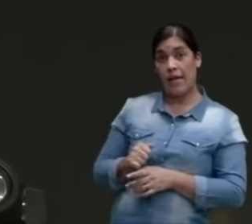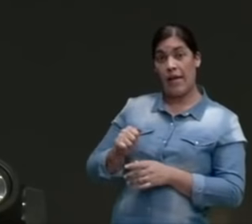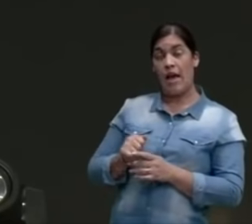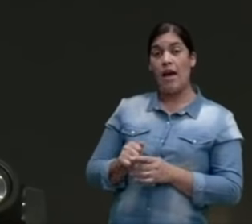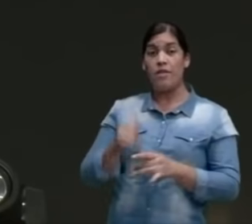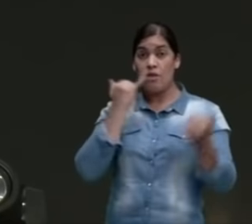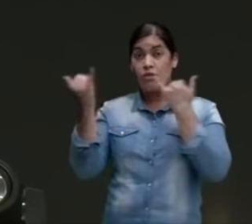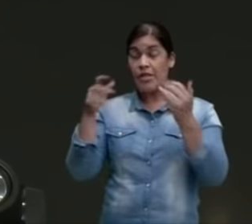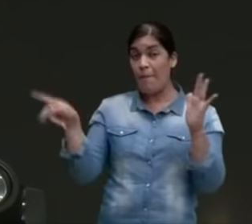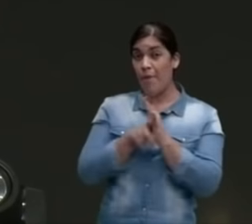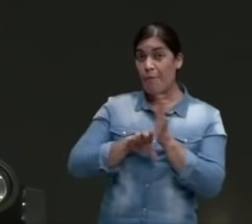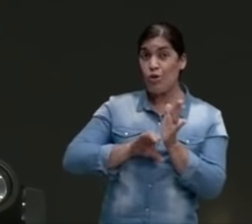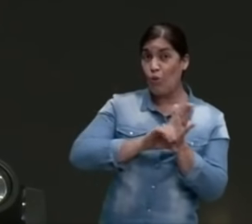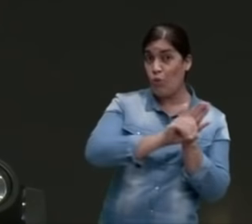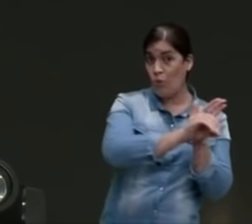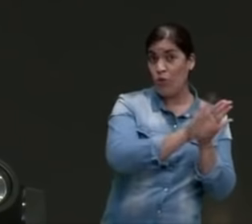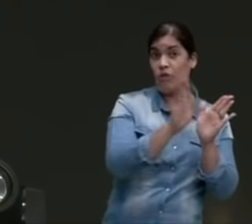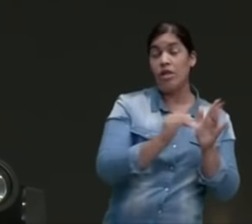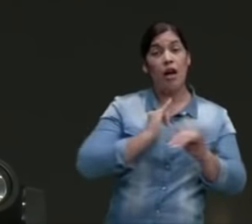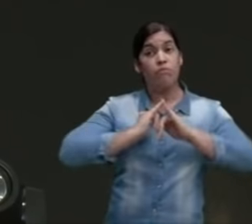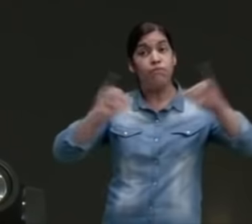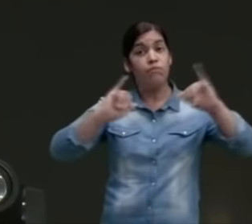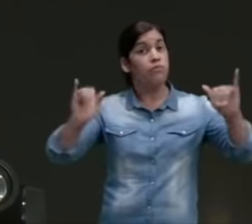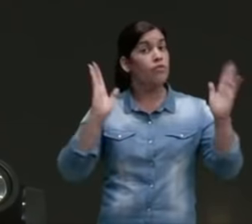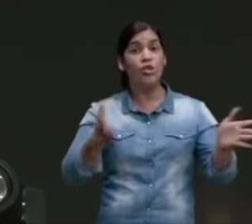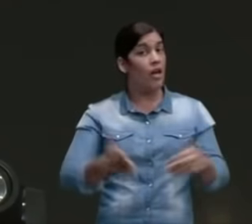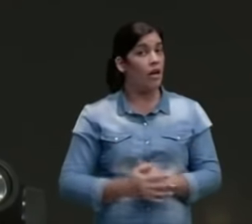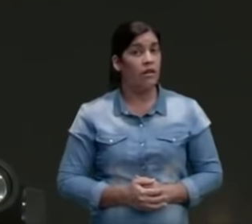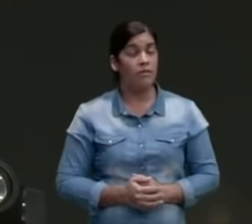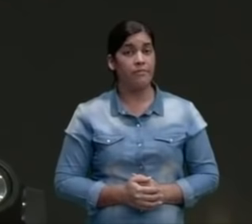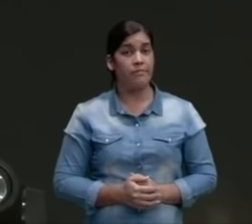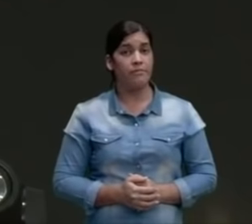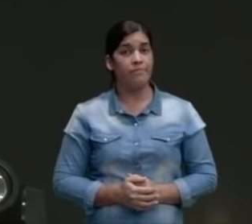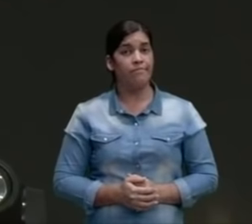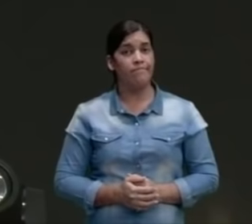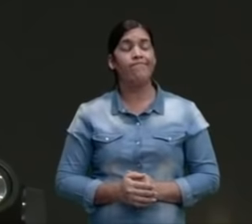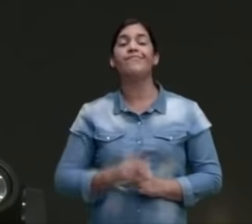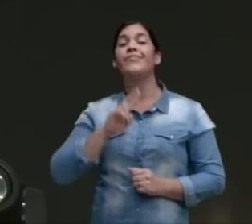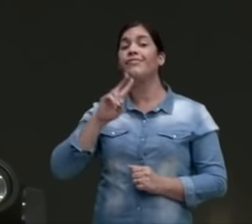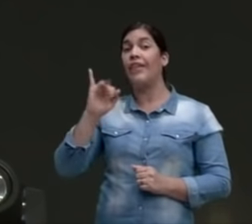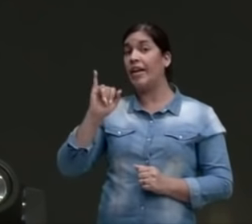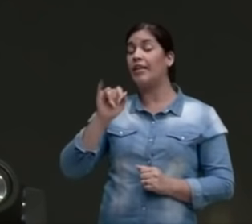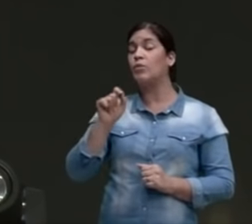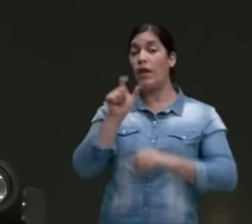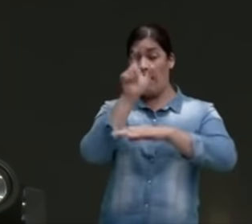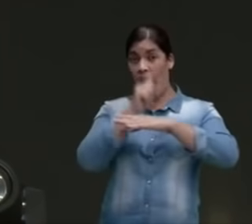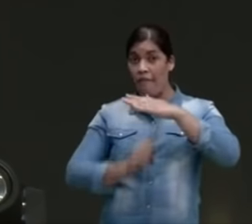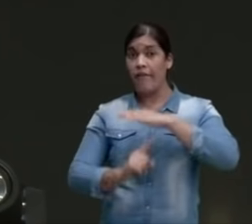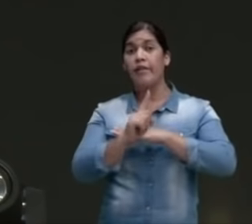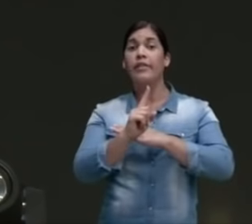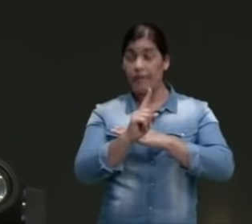ele já vai transmitir. Então, olha o nível que está acontecendo, que está chegando. É como eu